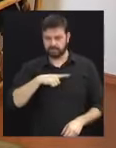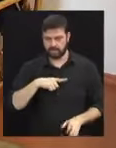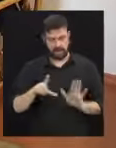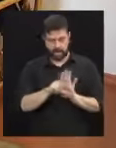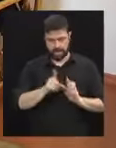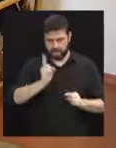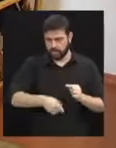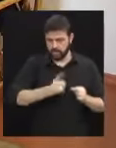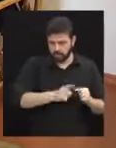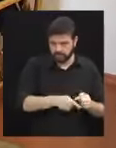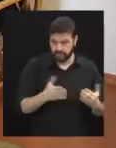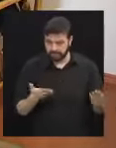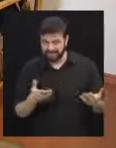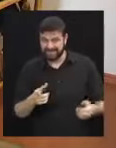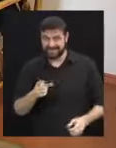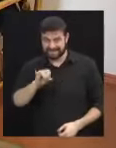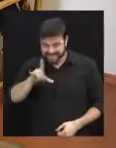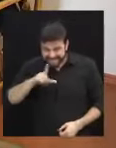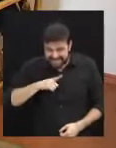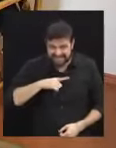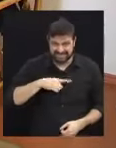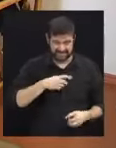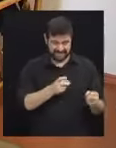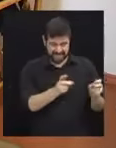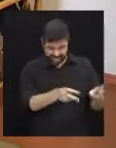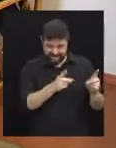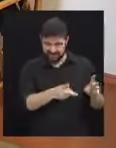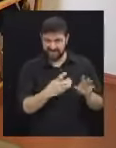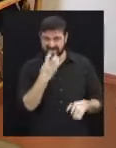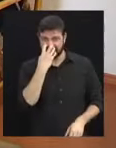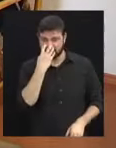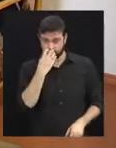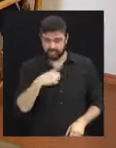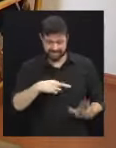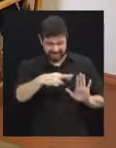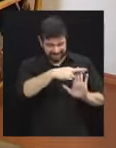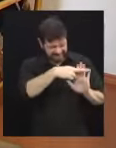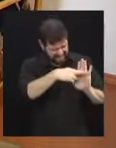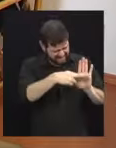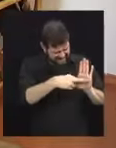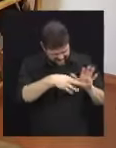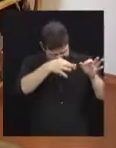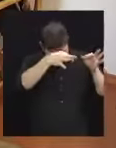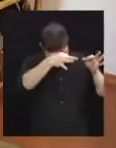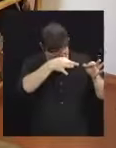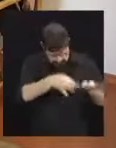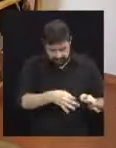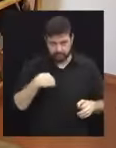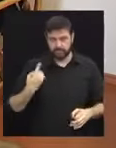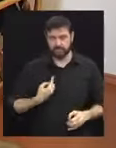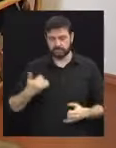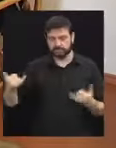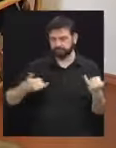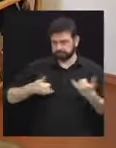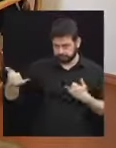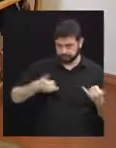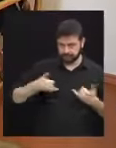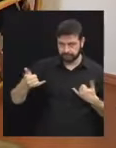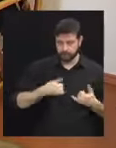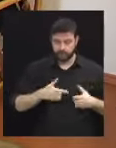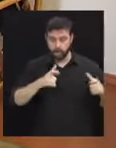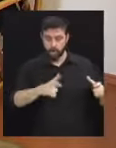animais, mas se ele existe, ele tem que ter as condições assim, máximas. A gente tem visto muita notícia de